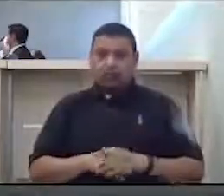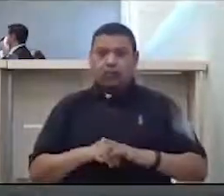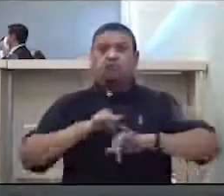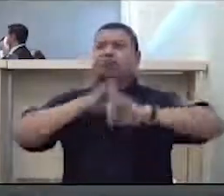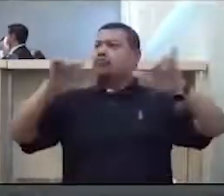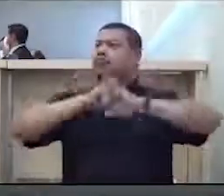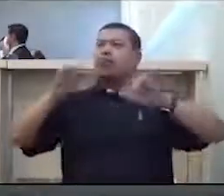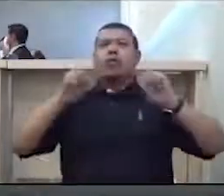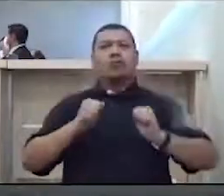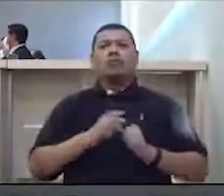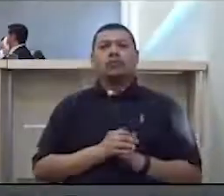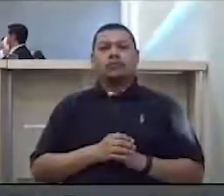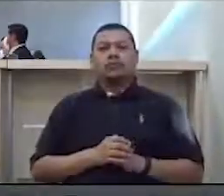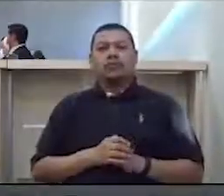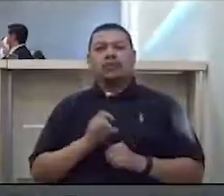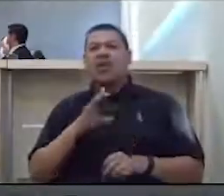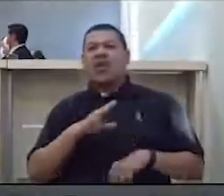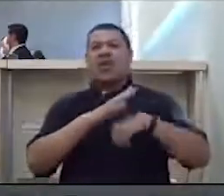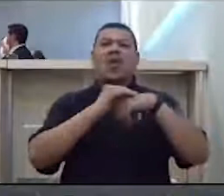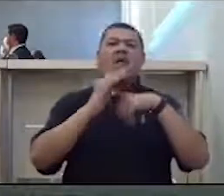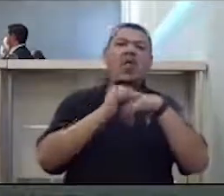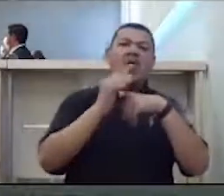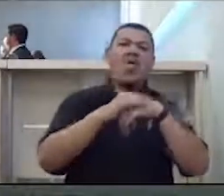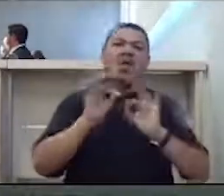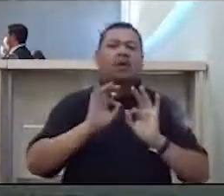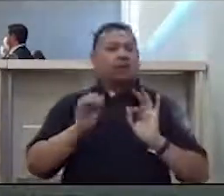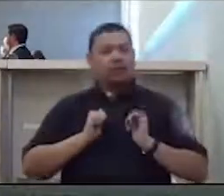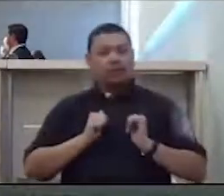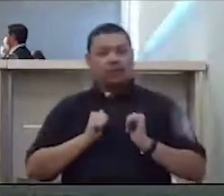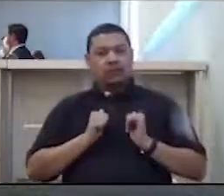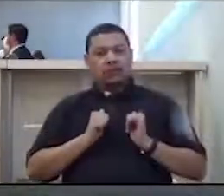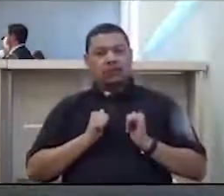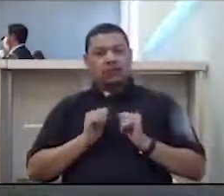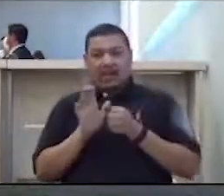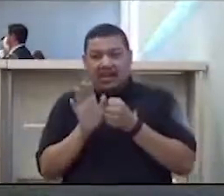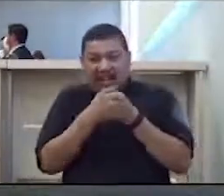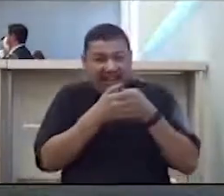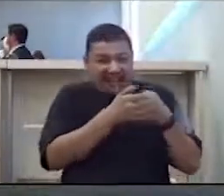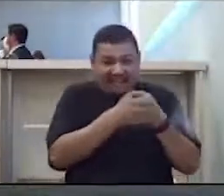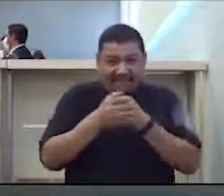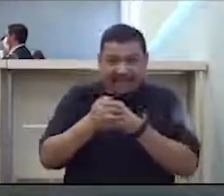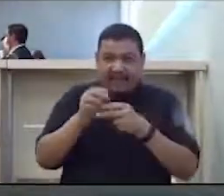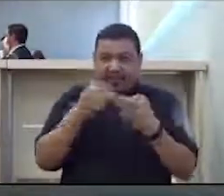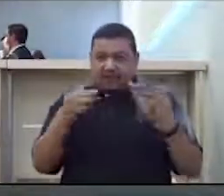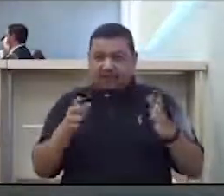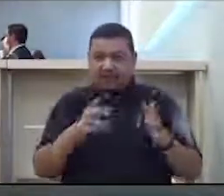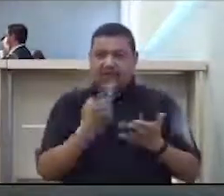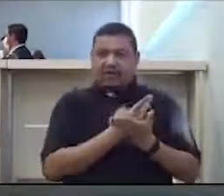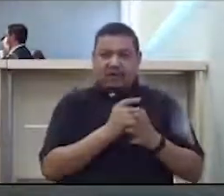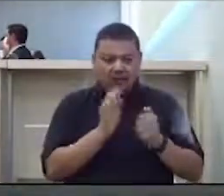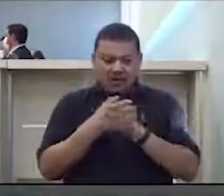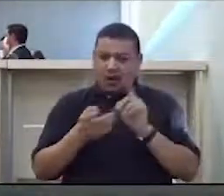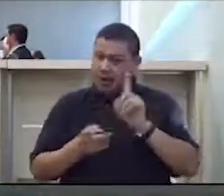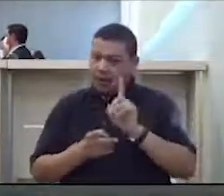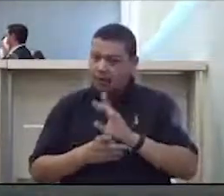verbo. Vamos ficar passando a mão na cabeça dos outros, não? Escondendo as coisas erradas, não?